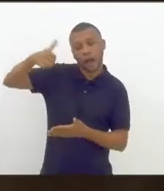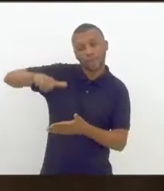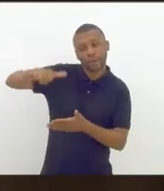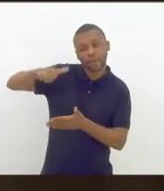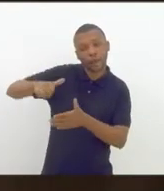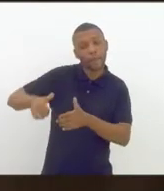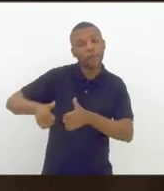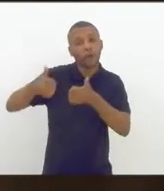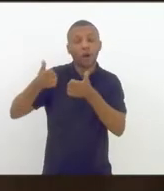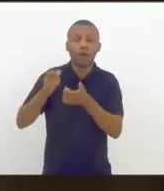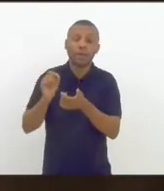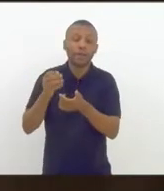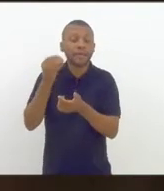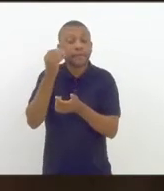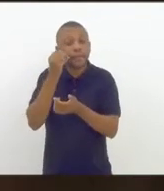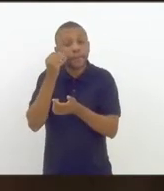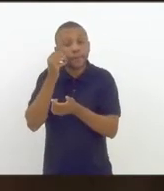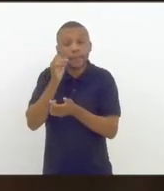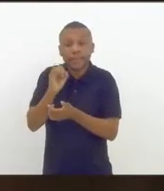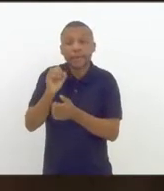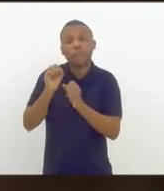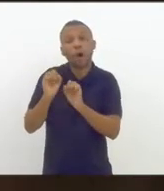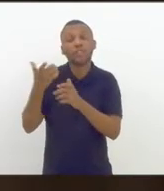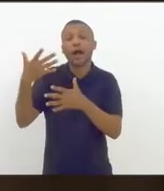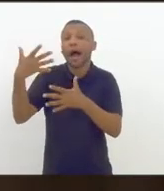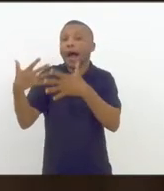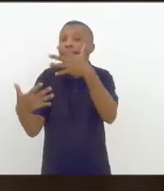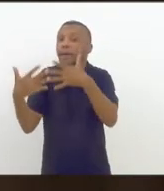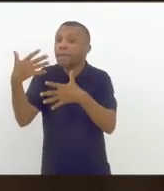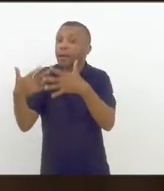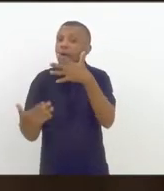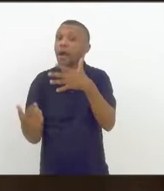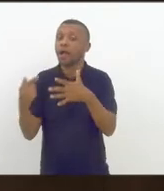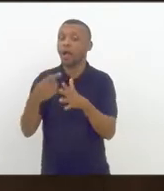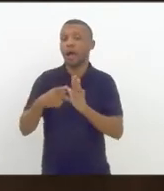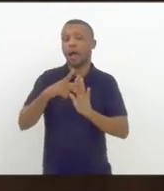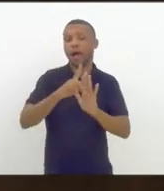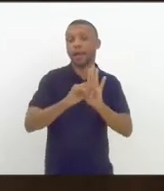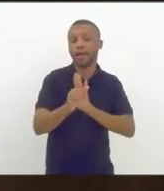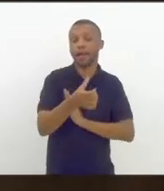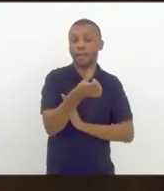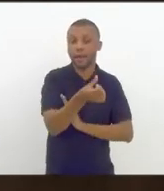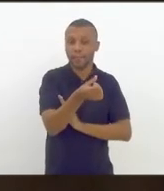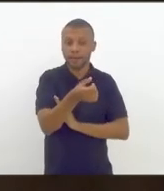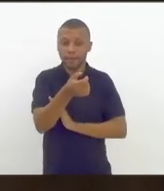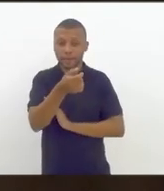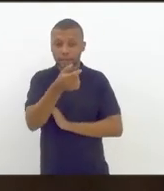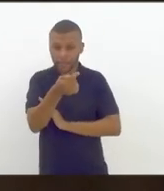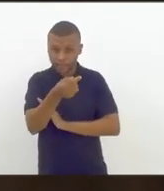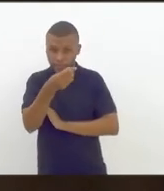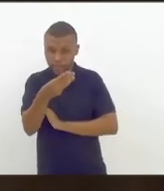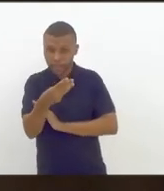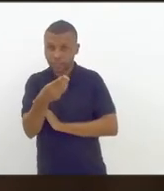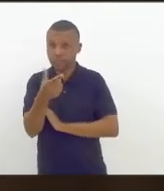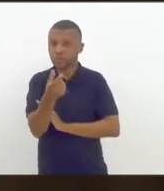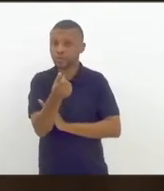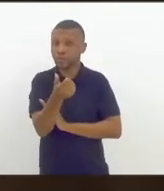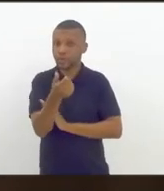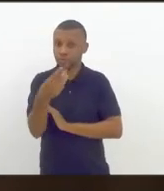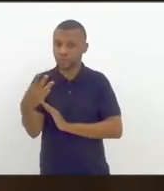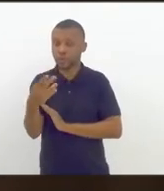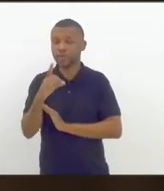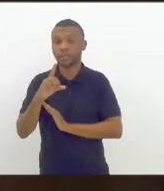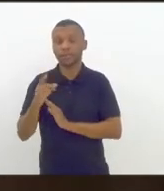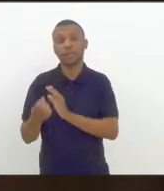possível prejudicabilidade em função da Lei 6673 de 2014, que institui os títulos da Empresa Amiga